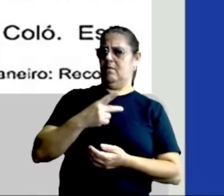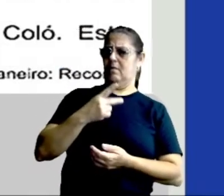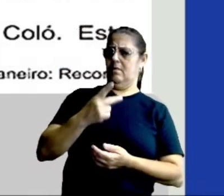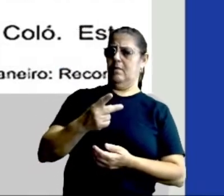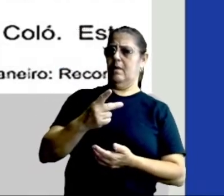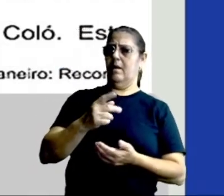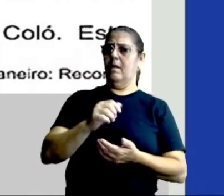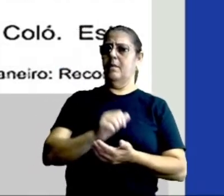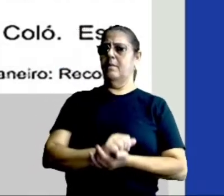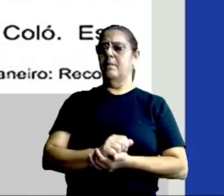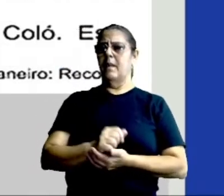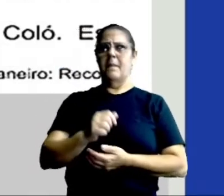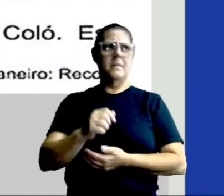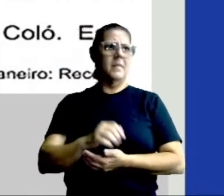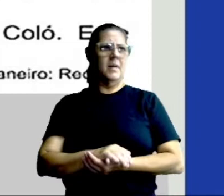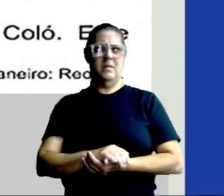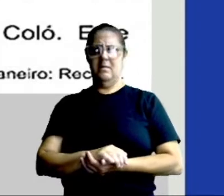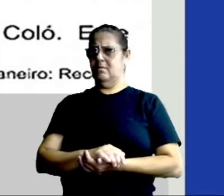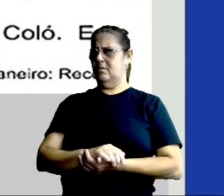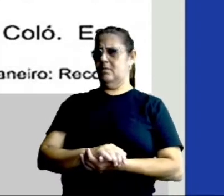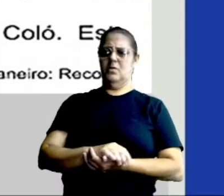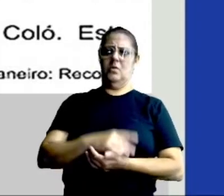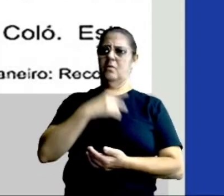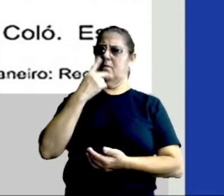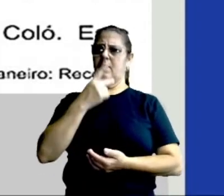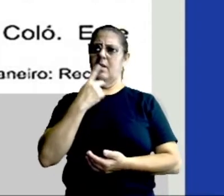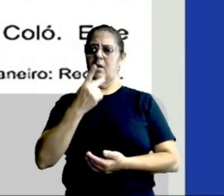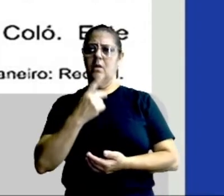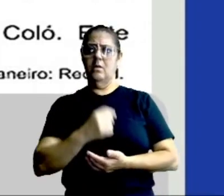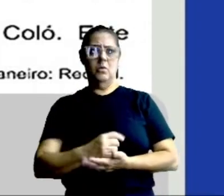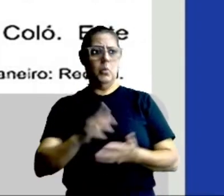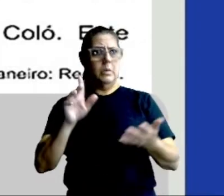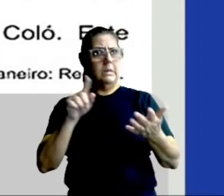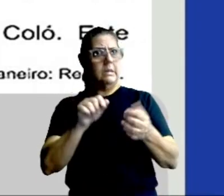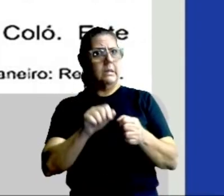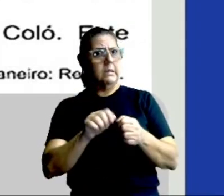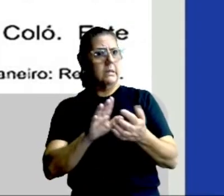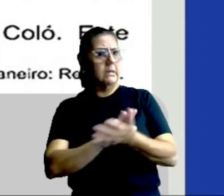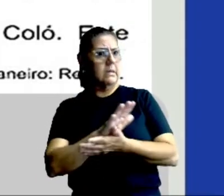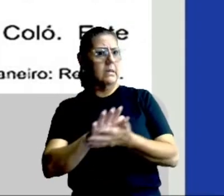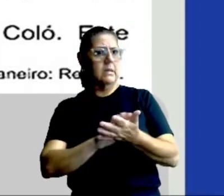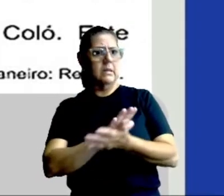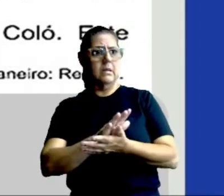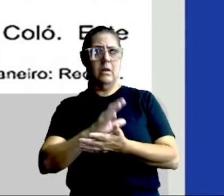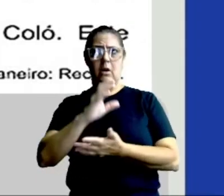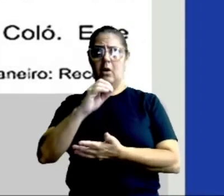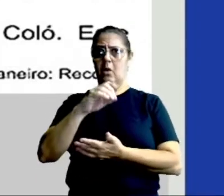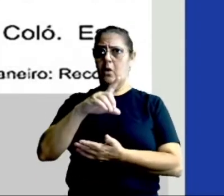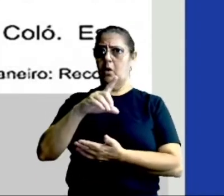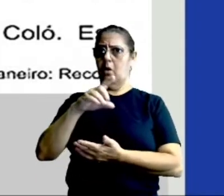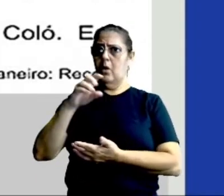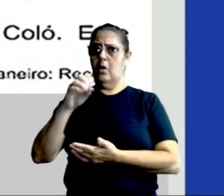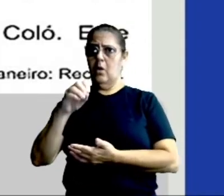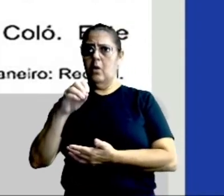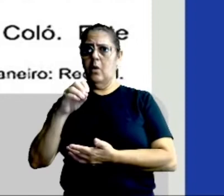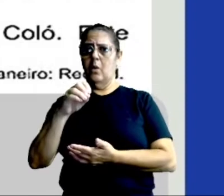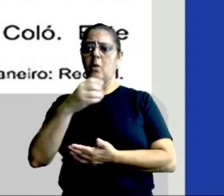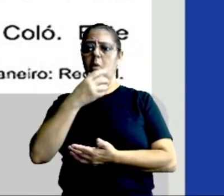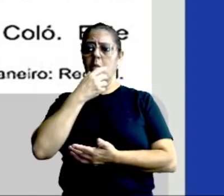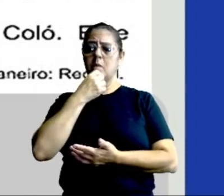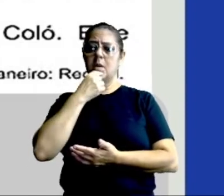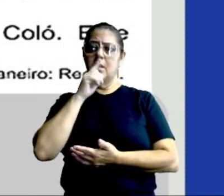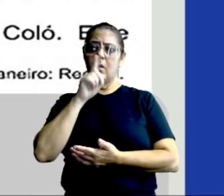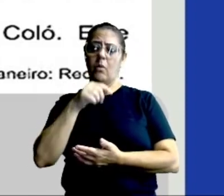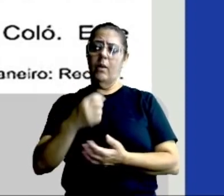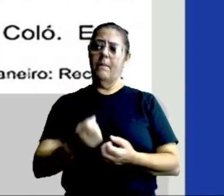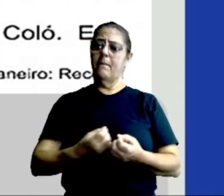abandonou desculpa a cabeça e olha o que ele falou gente não há nada a fazer Dona coló o menino é mesmo um caso